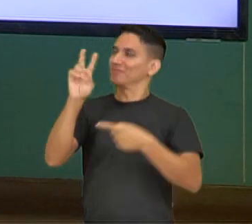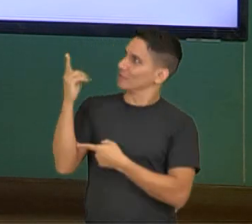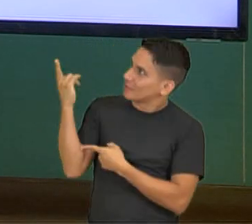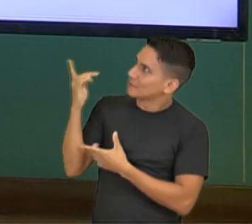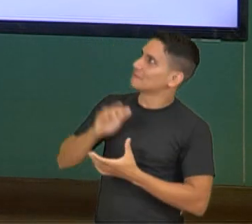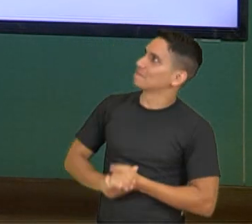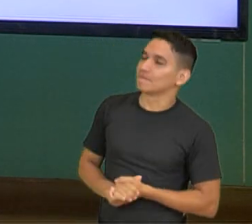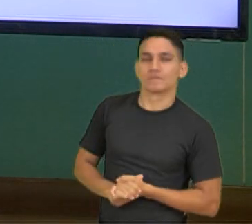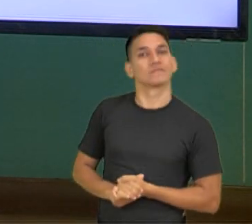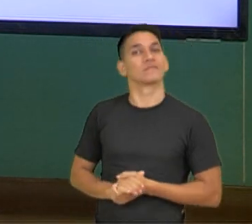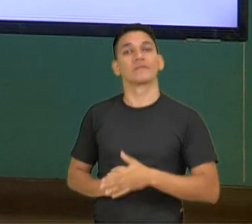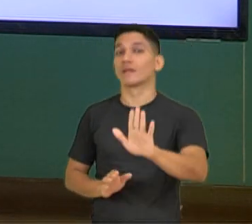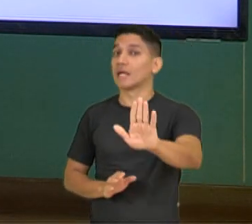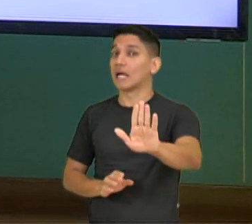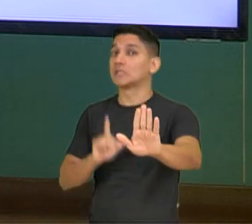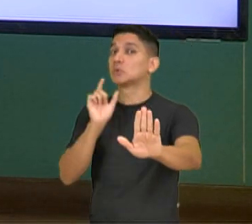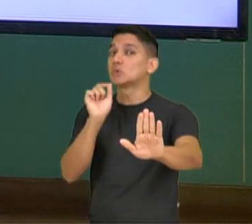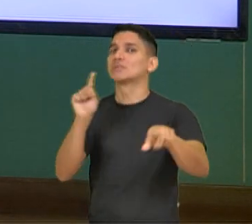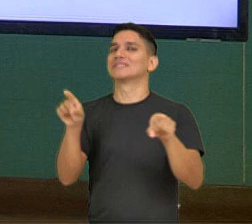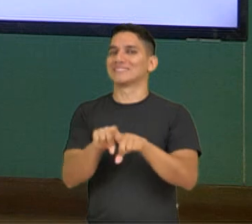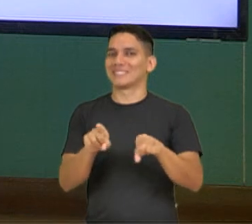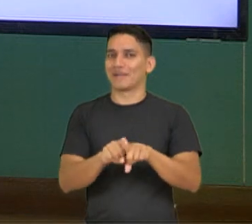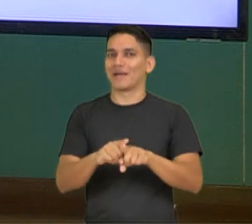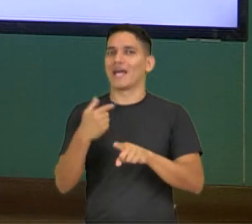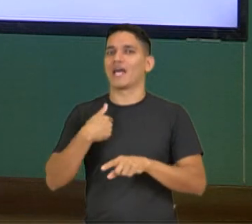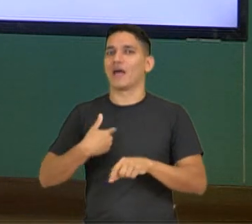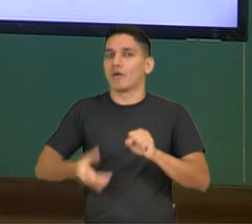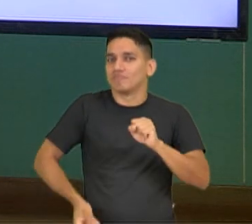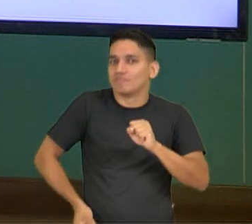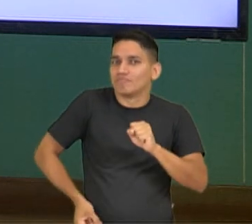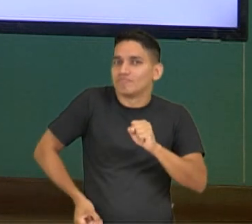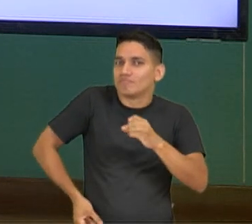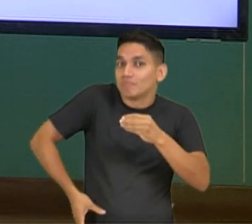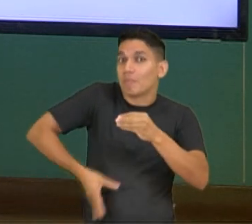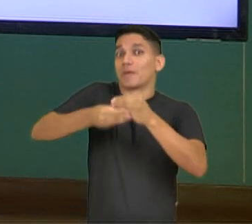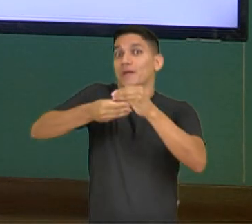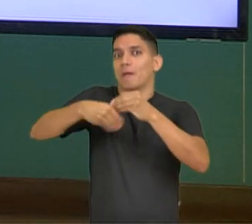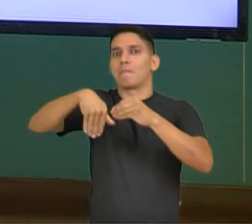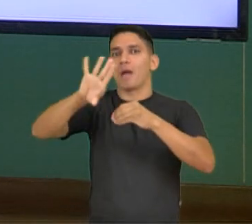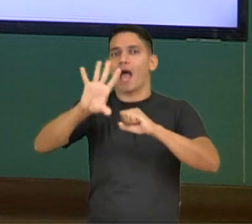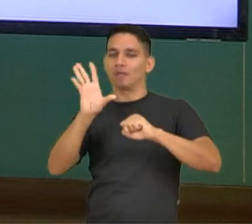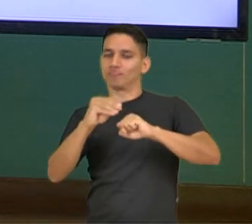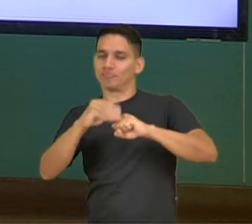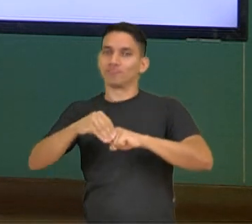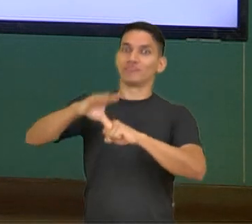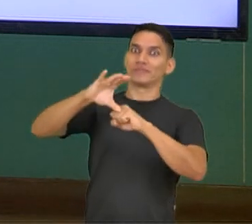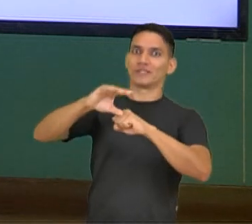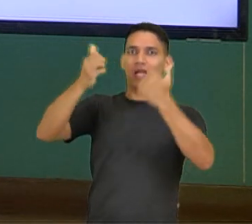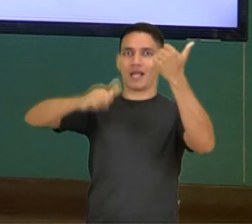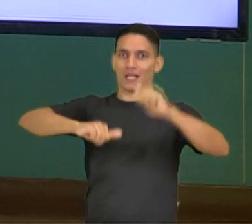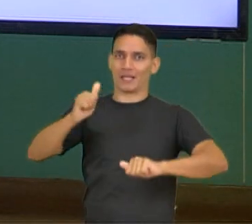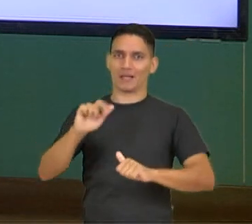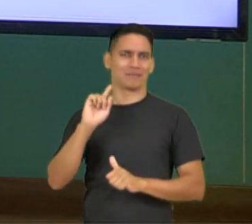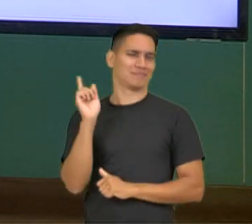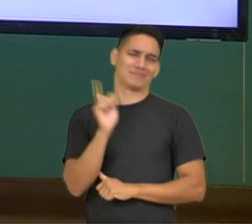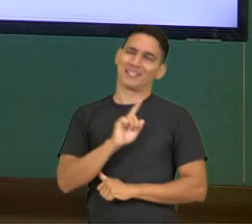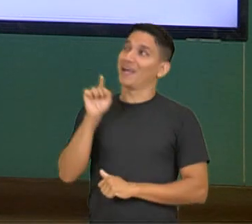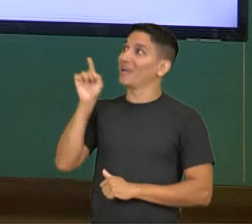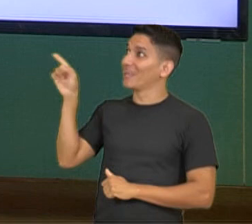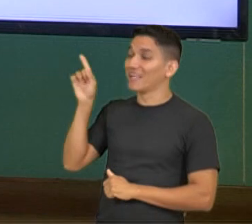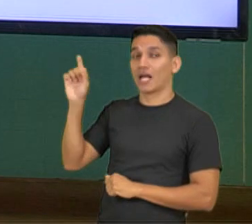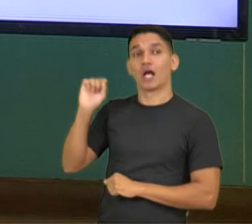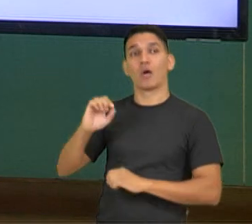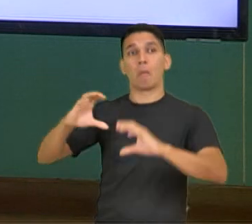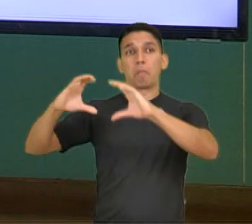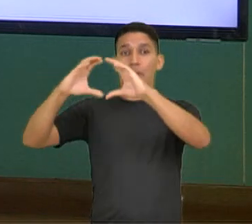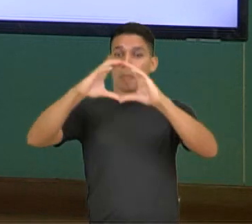observação. Mas eu quero lhe dar mais conhecimento de química e dizer-lhe que não, esta